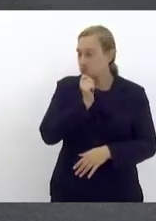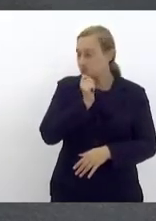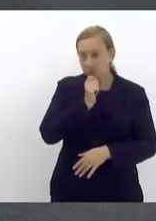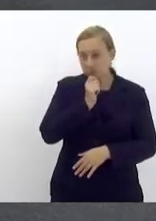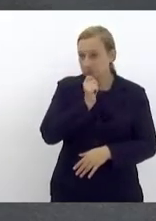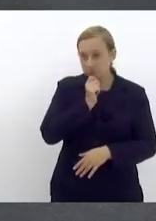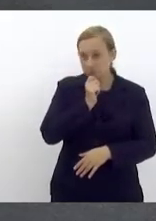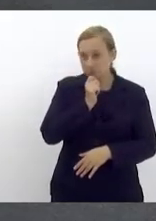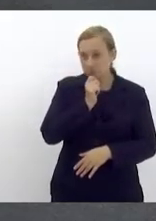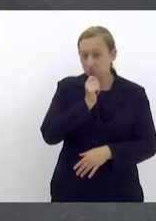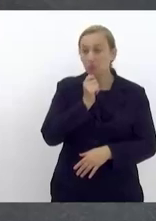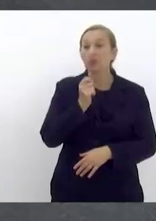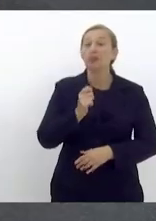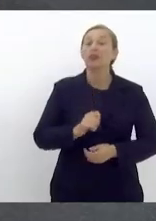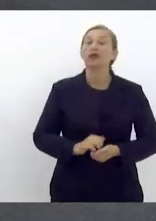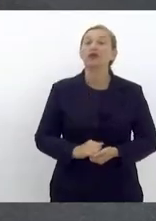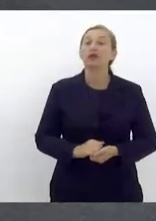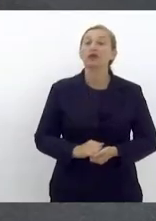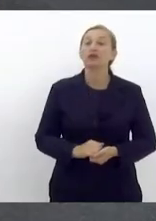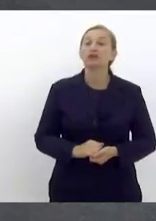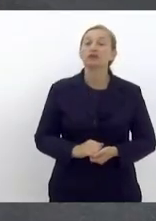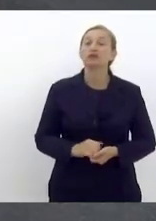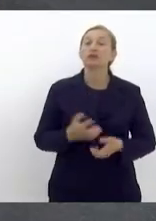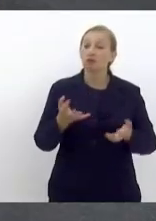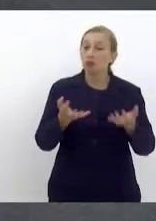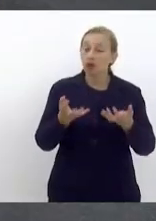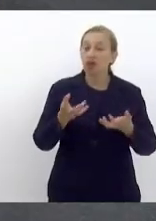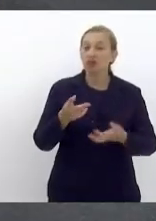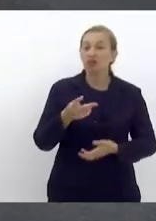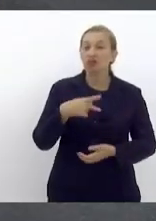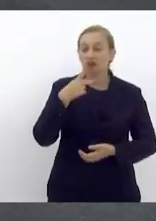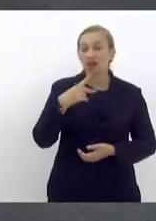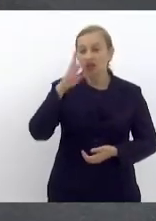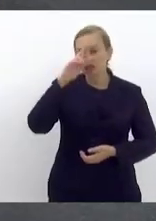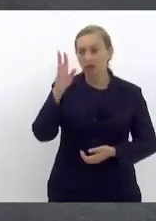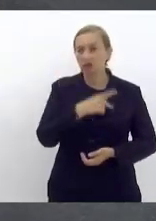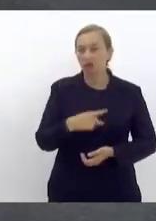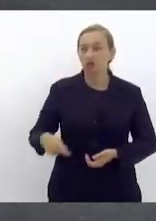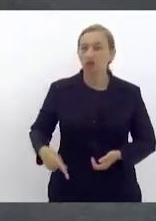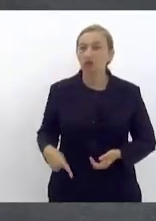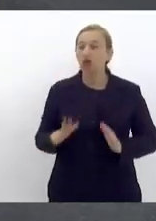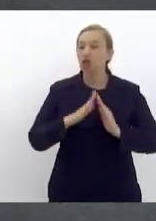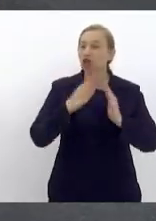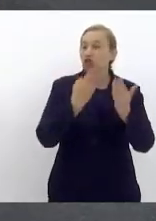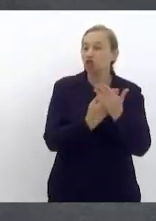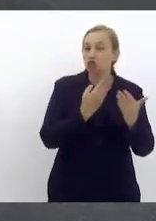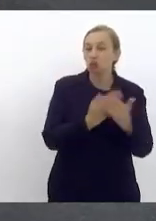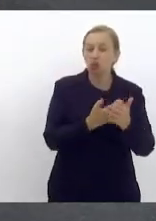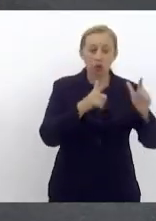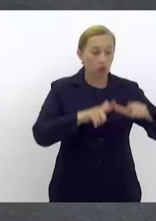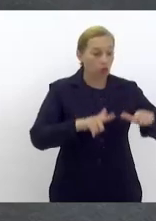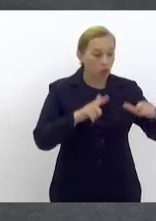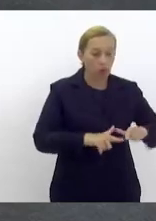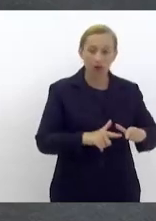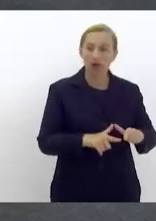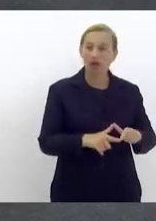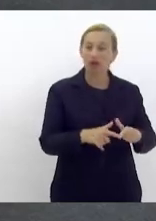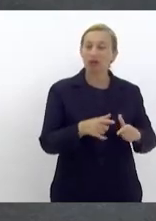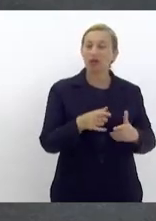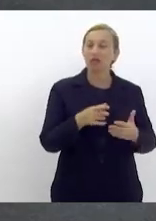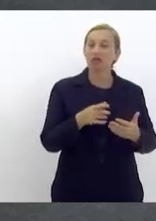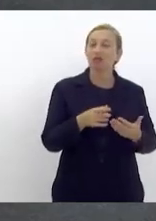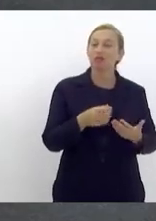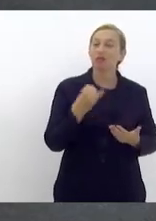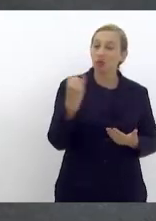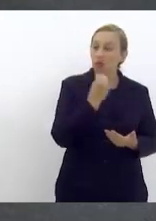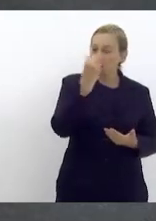em momento nenhum, mas eu quero dizer, senhora presidenta, escola é um templo sagrado, e